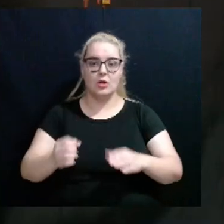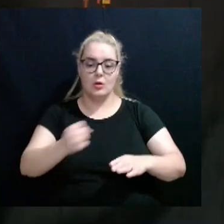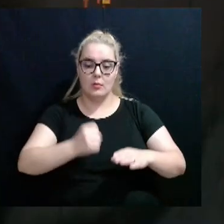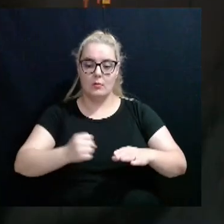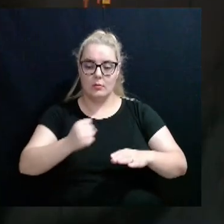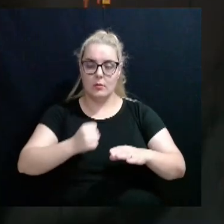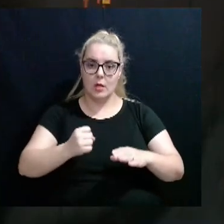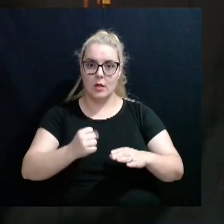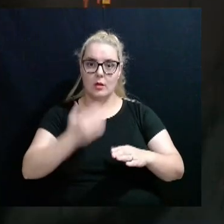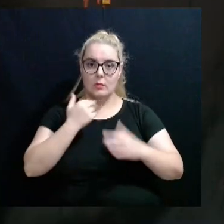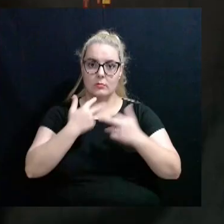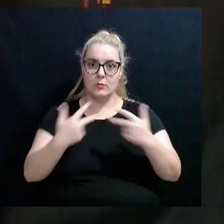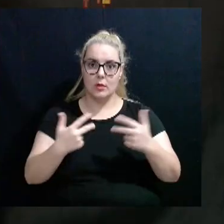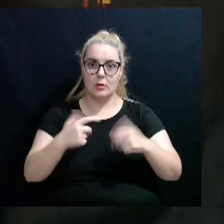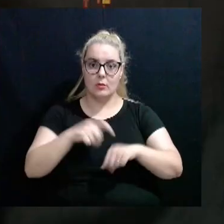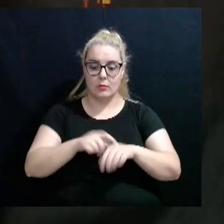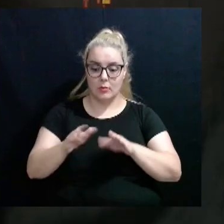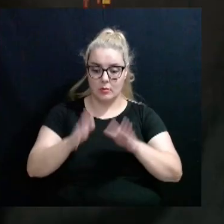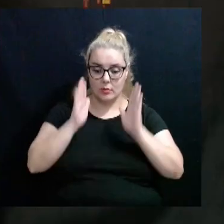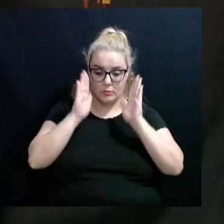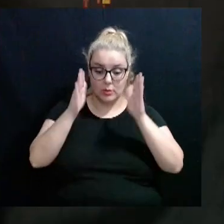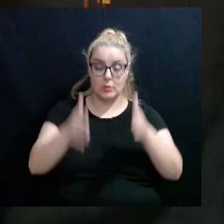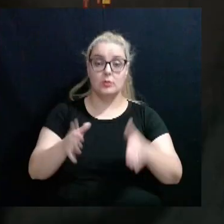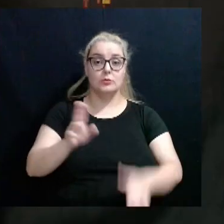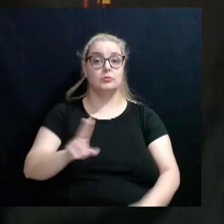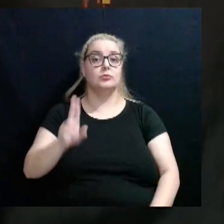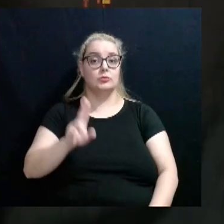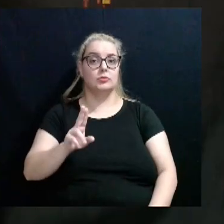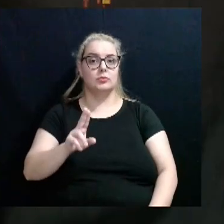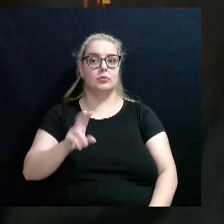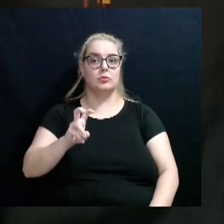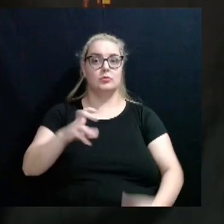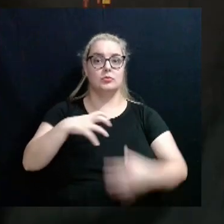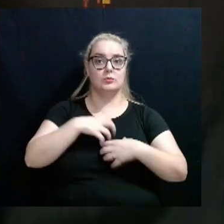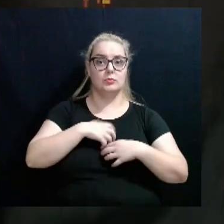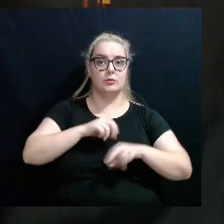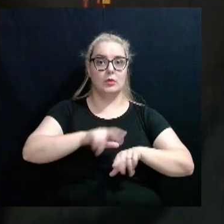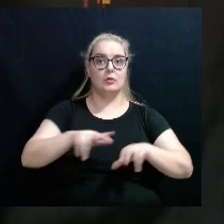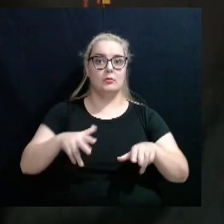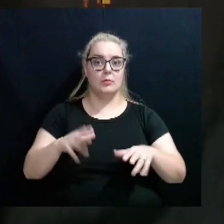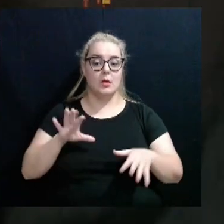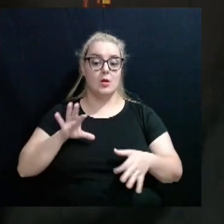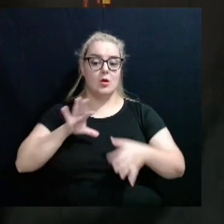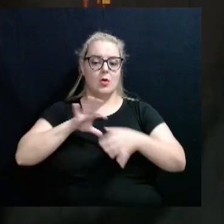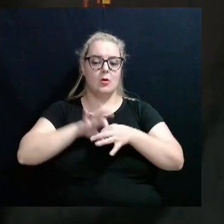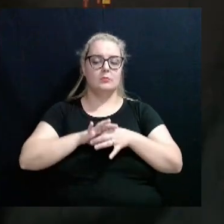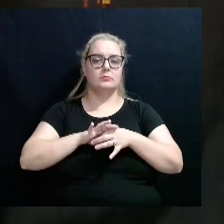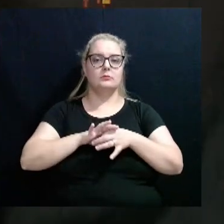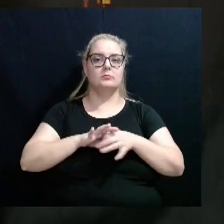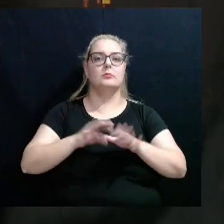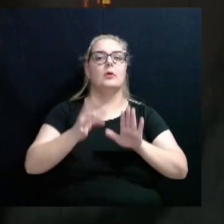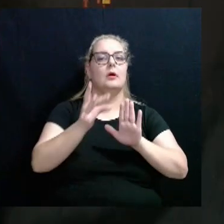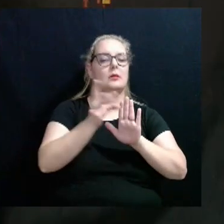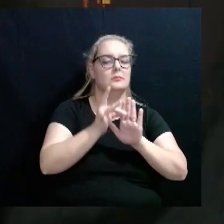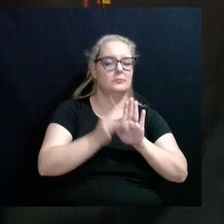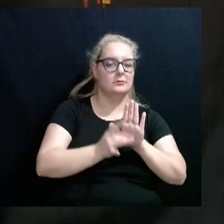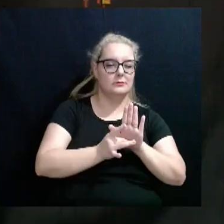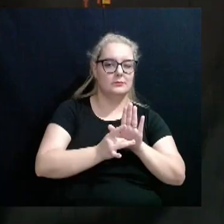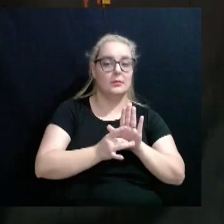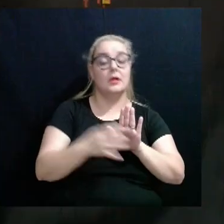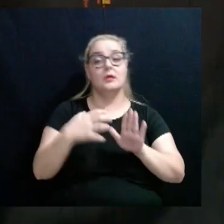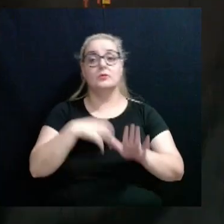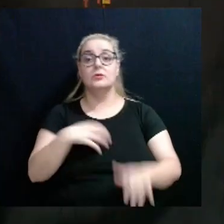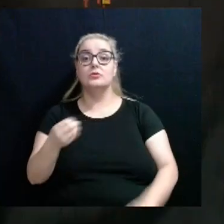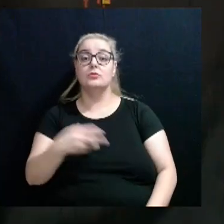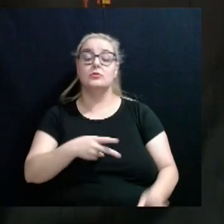momento presente, utilizando aí os 5 sentidos para se conectar com os ingredientes. É uma forma nova de enxergar a cozinha